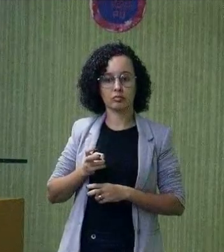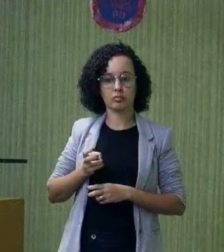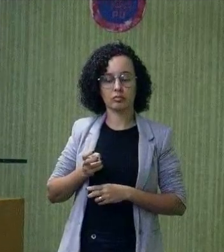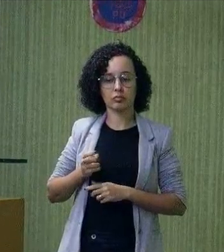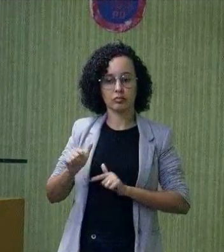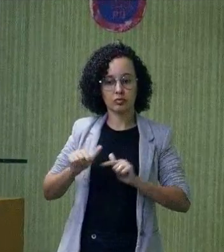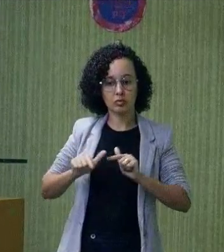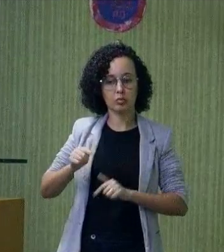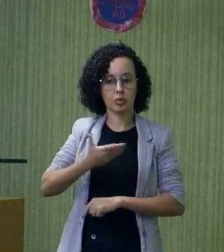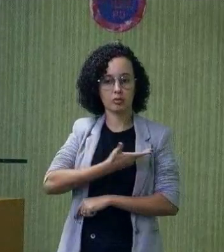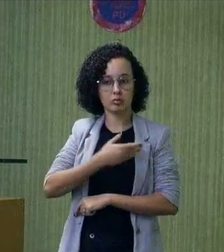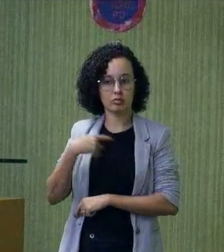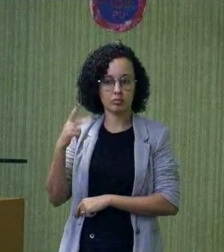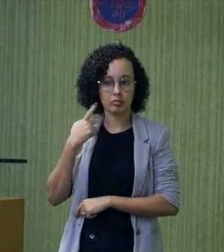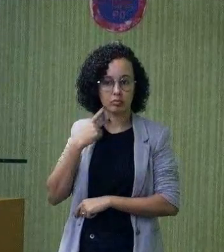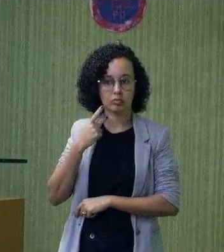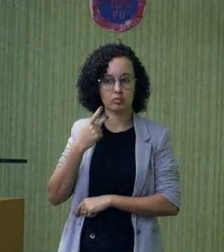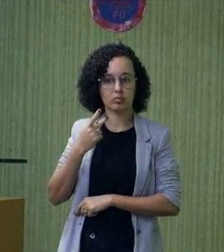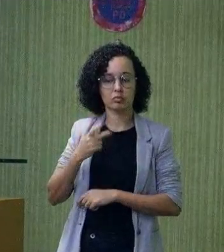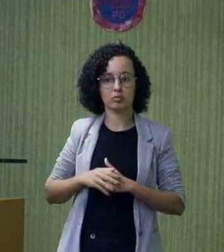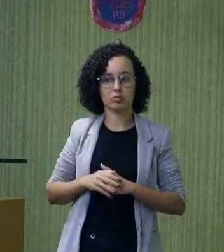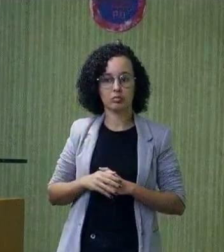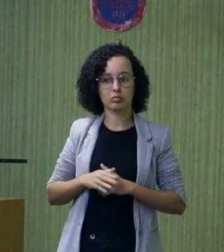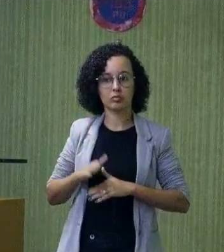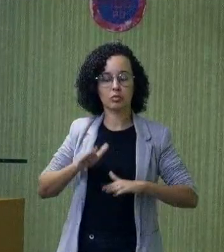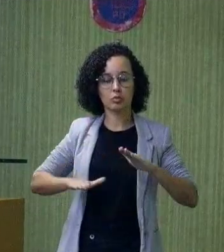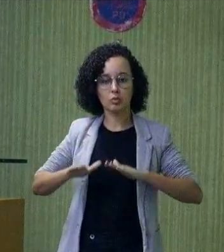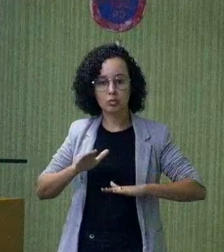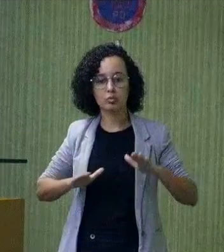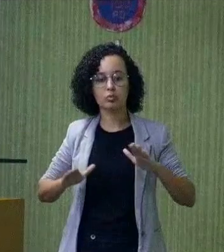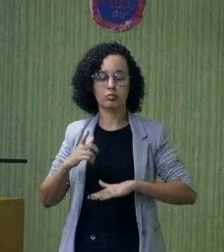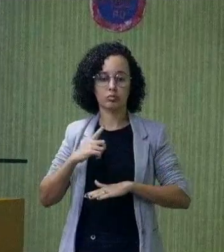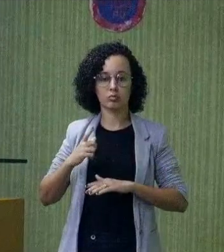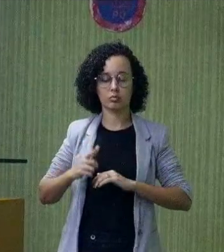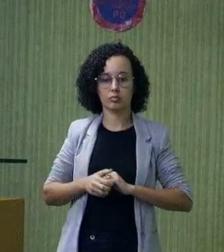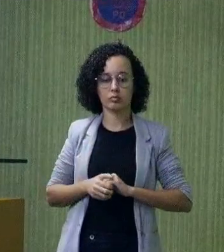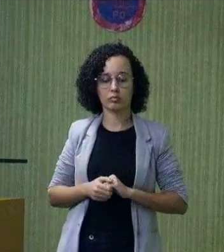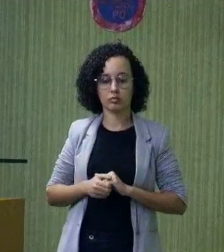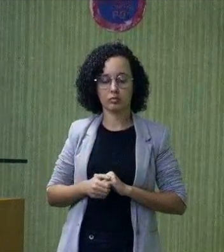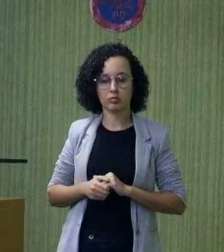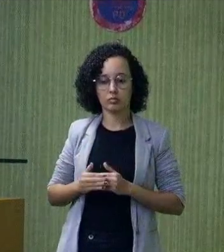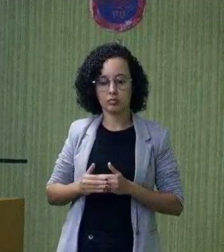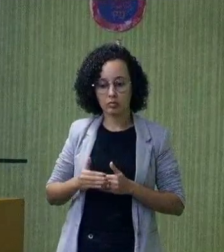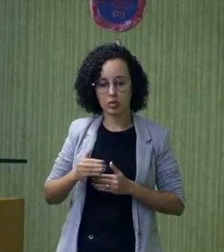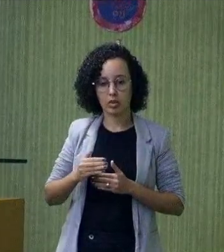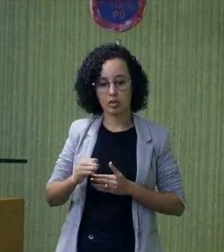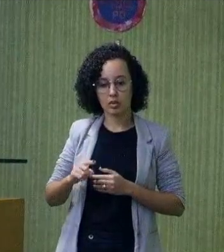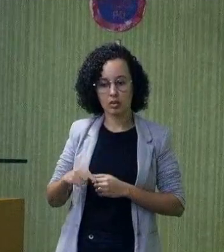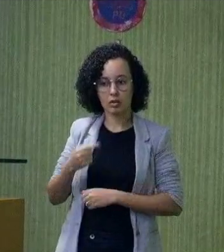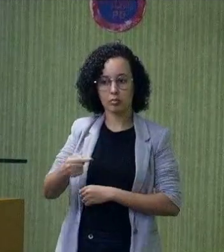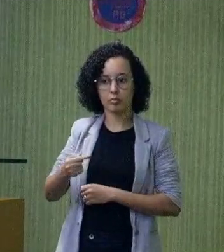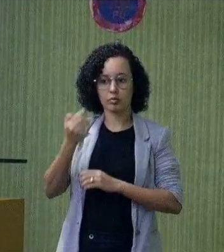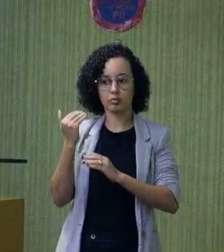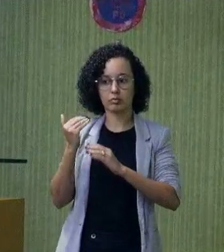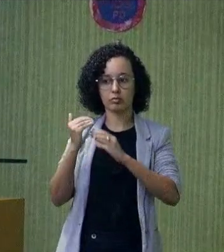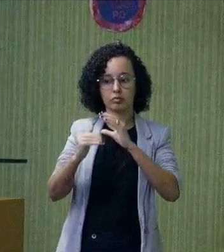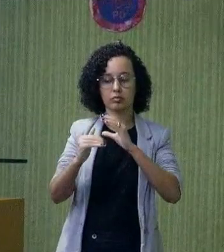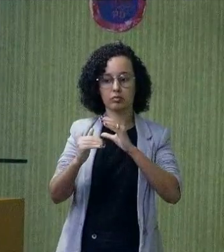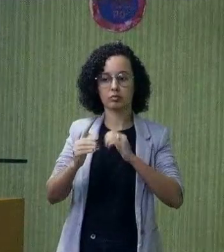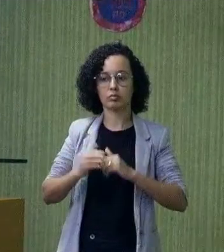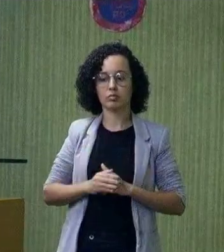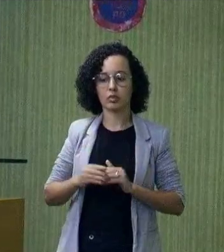é bem eh preventiva né em relação a isso e depois a gente encaminhou para eles o modelo de de